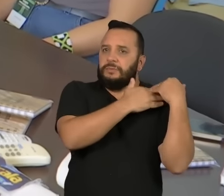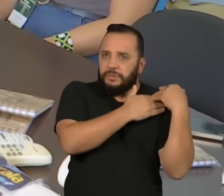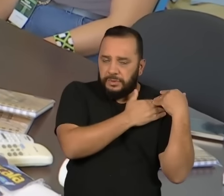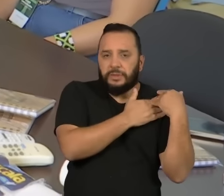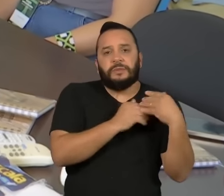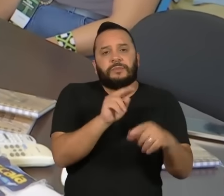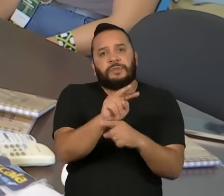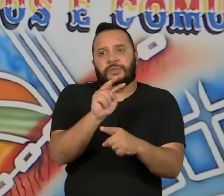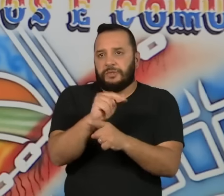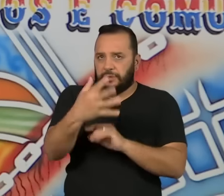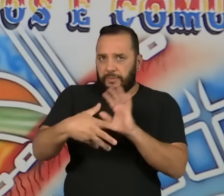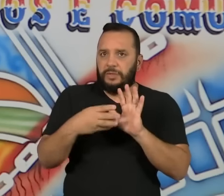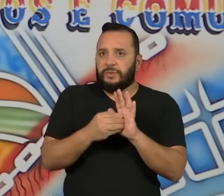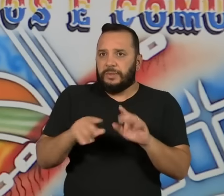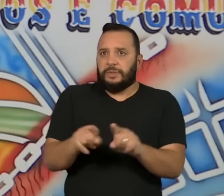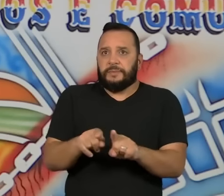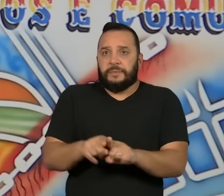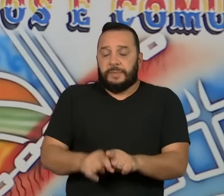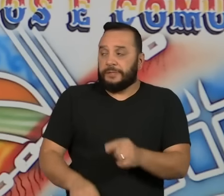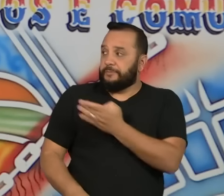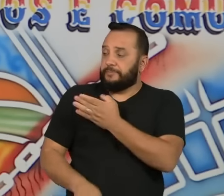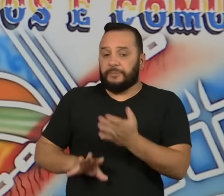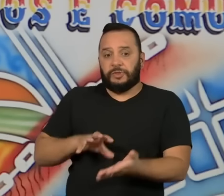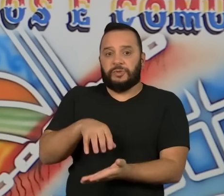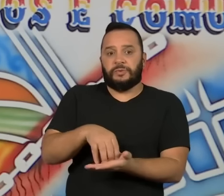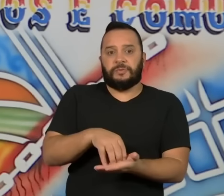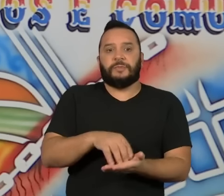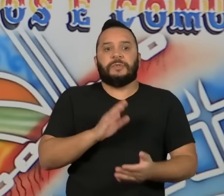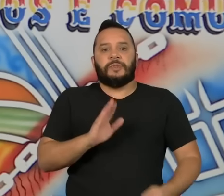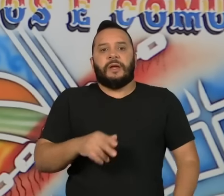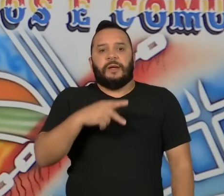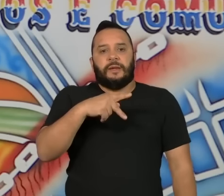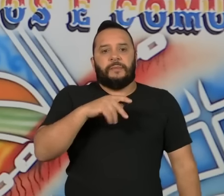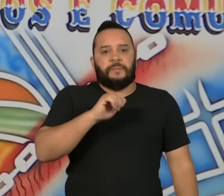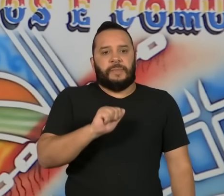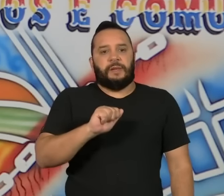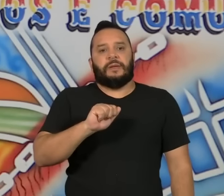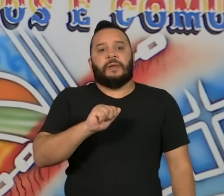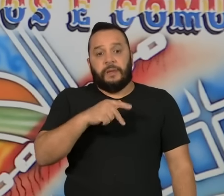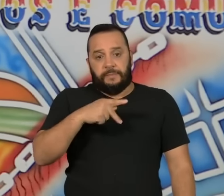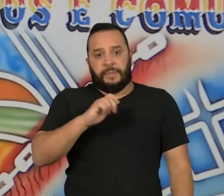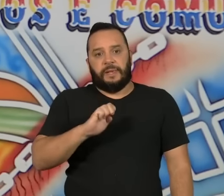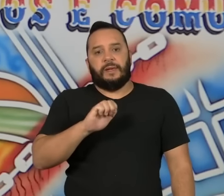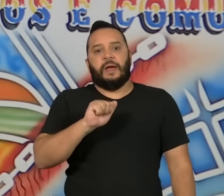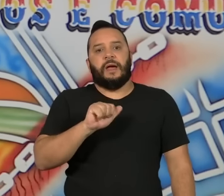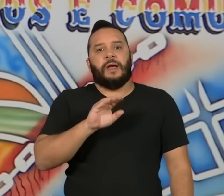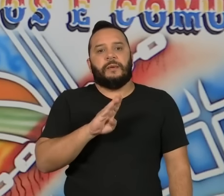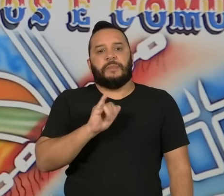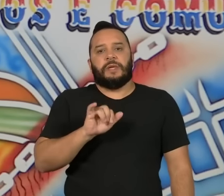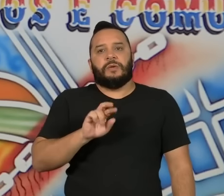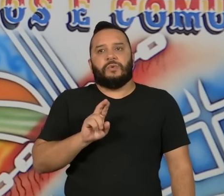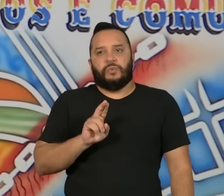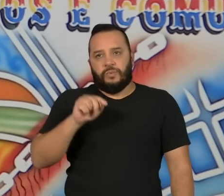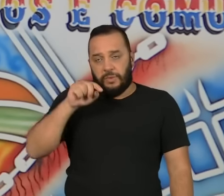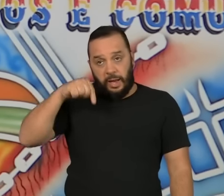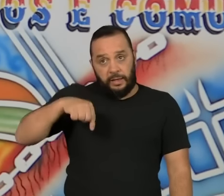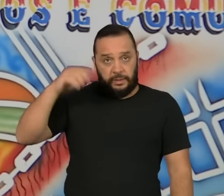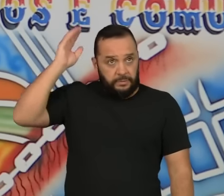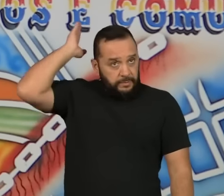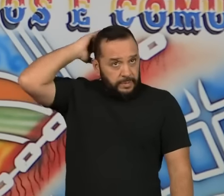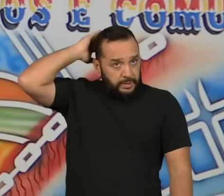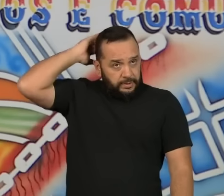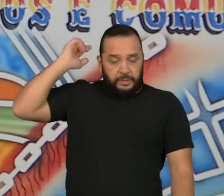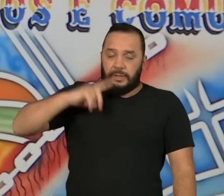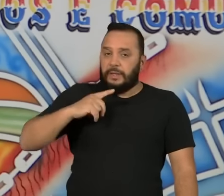na proteção da Amazônia. Essa é a sede do Instituto Peabiru aqui em Belém. A iniciativa reúne 16 projetos